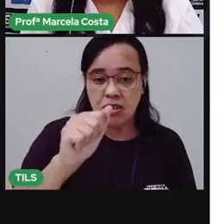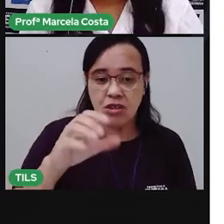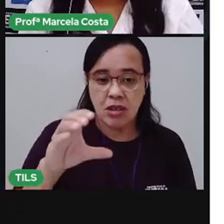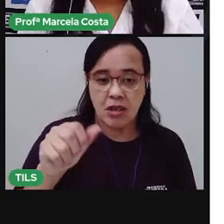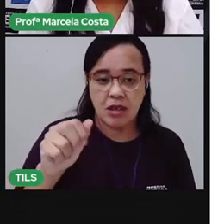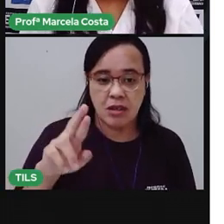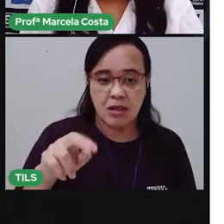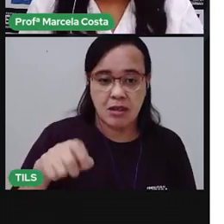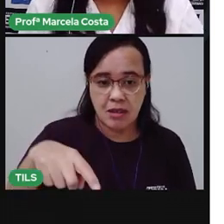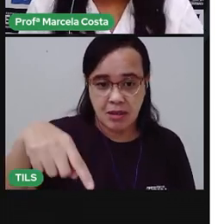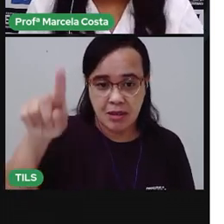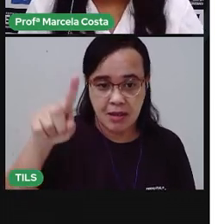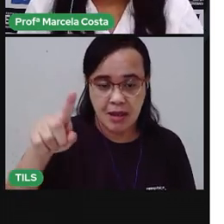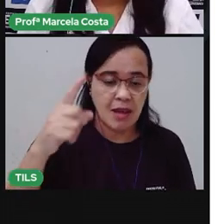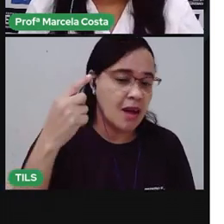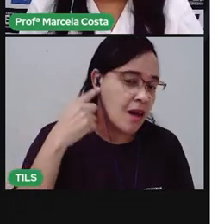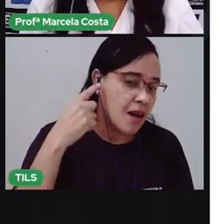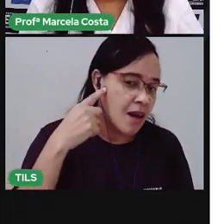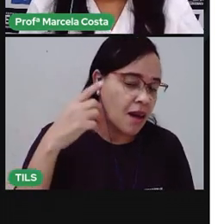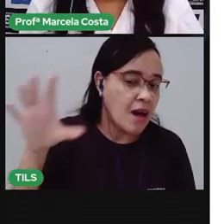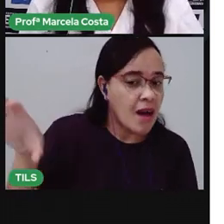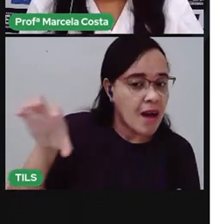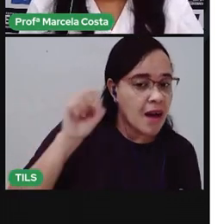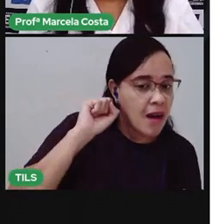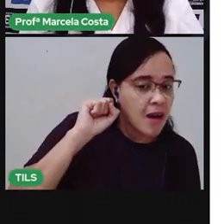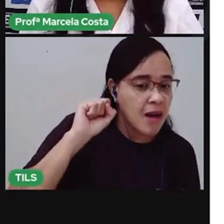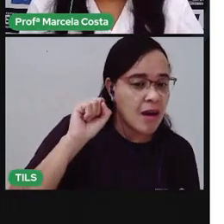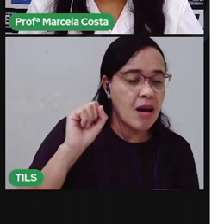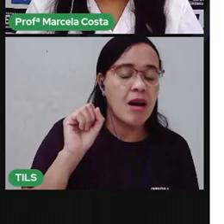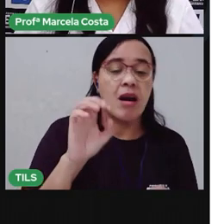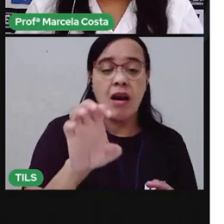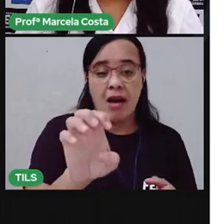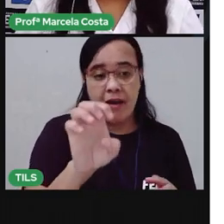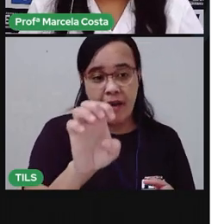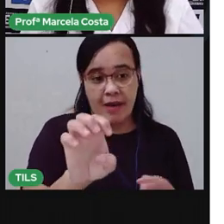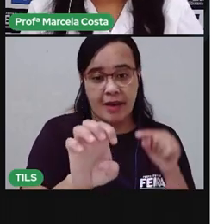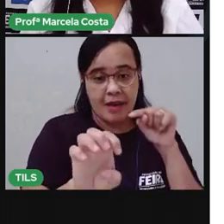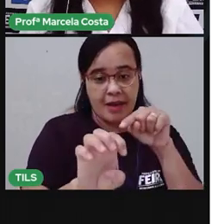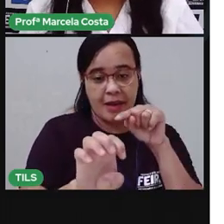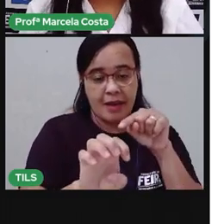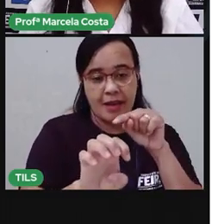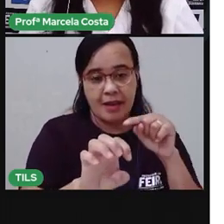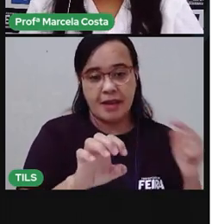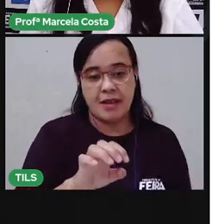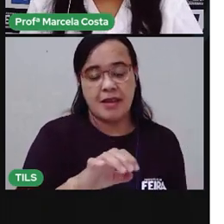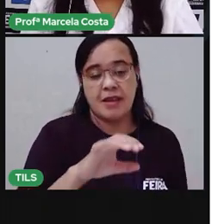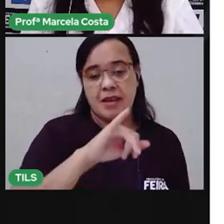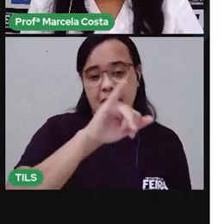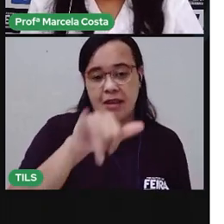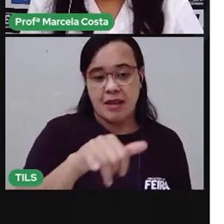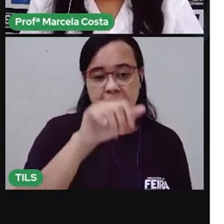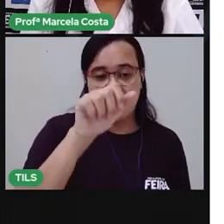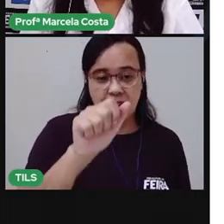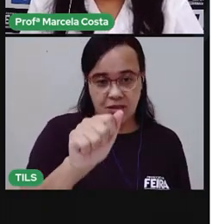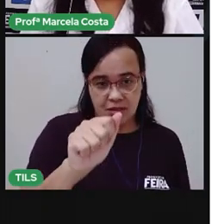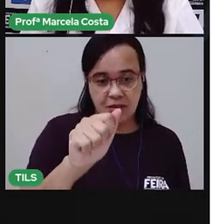o som da letra e não é isso Olha o primeiro a sigla de jacaré